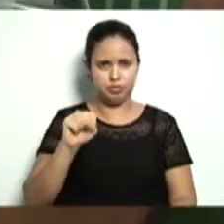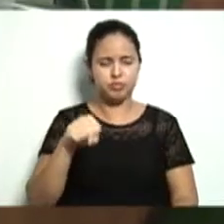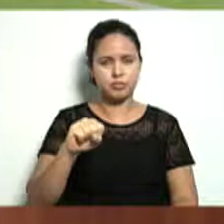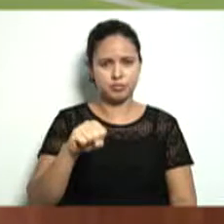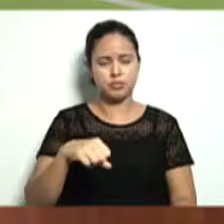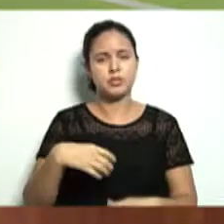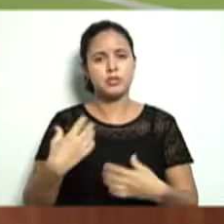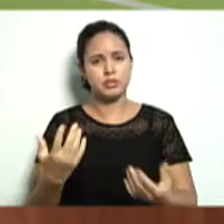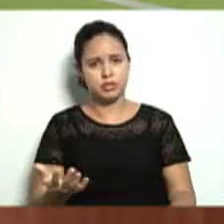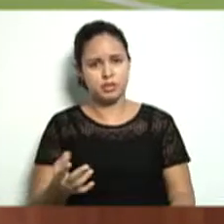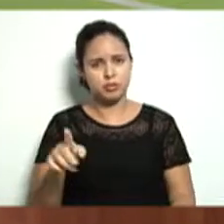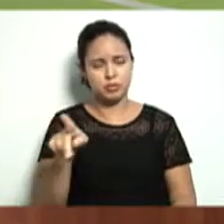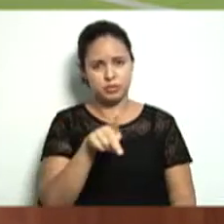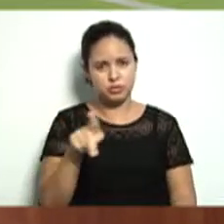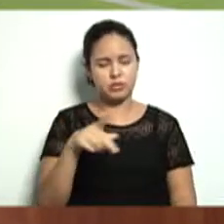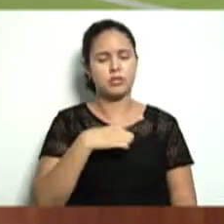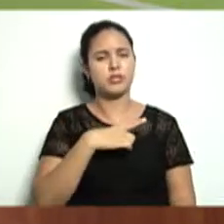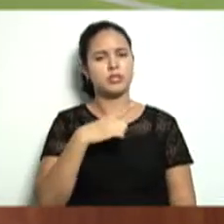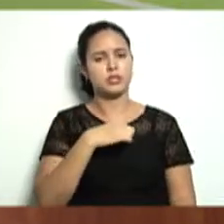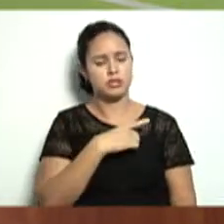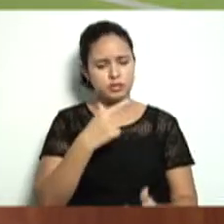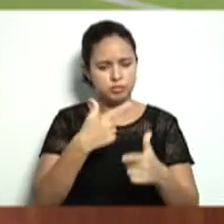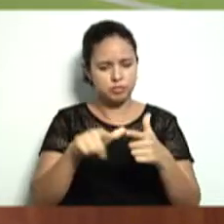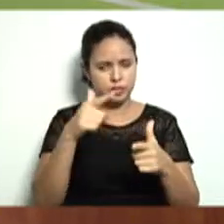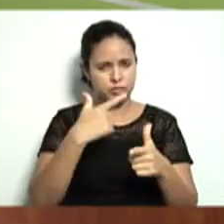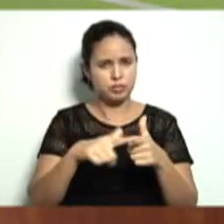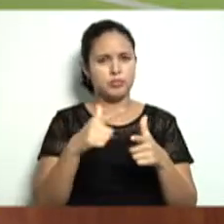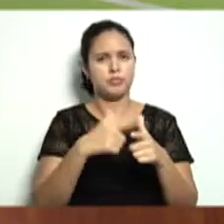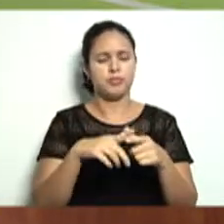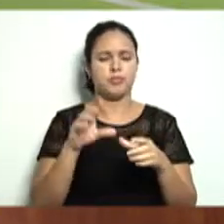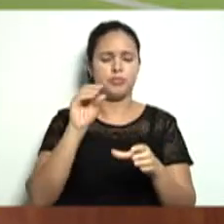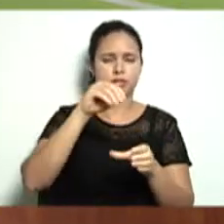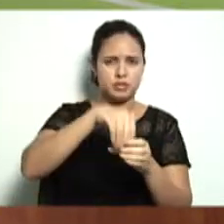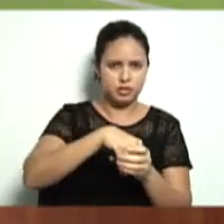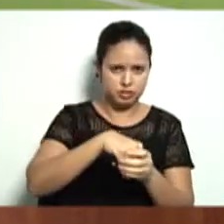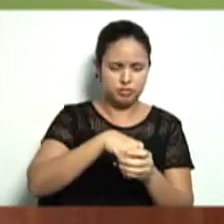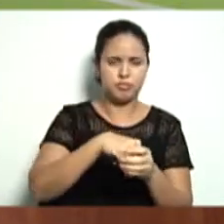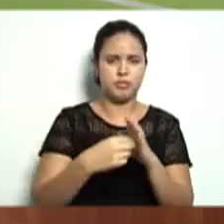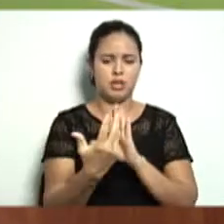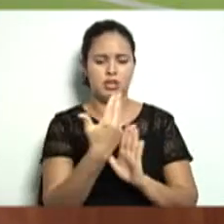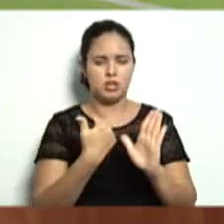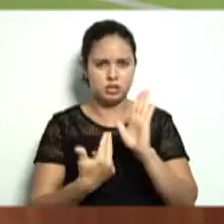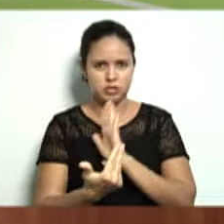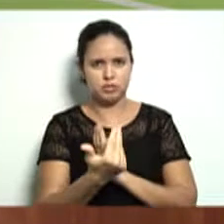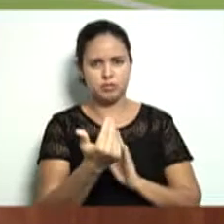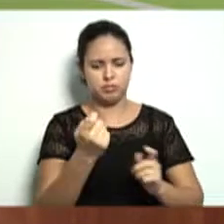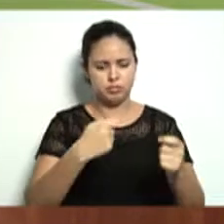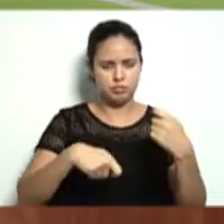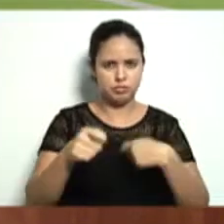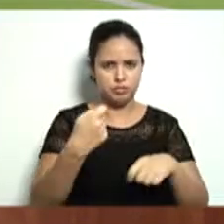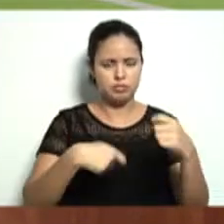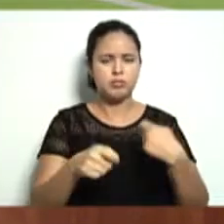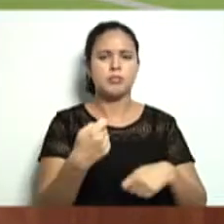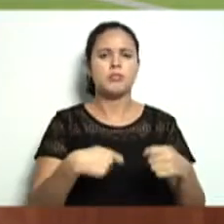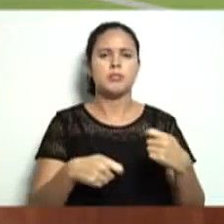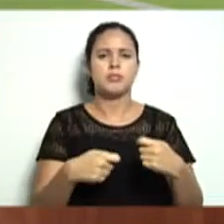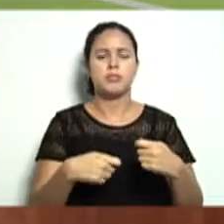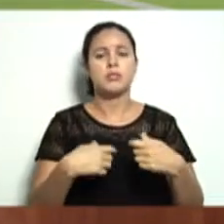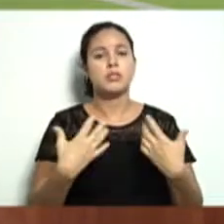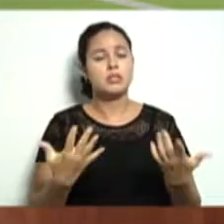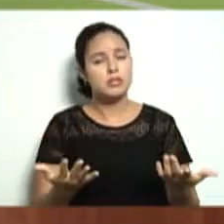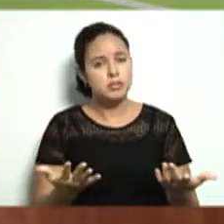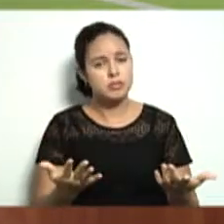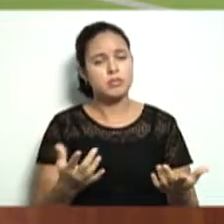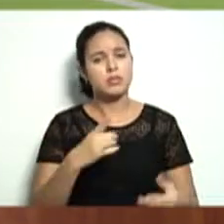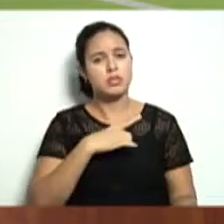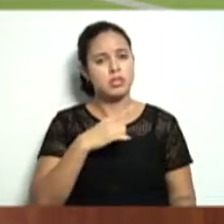nós temos muito problema quando a gente fala da arte de administrar. A arte de administrar também traz problemas, só que nós